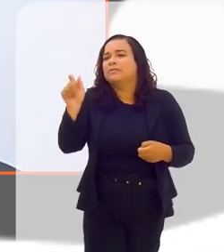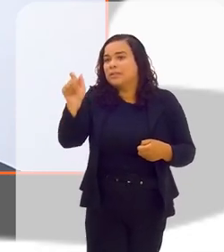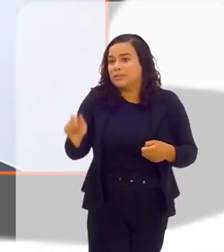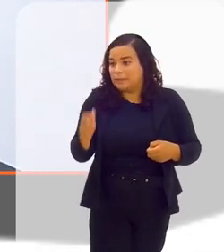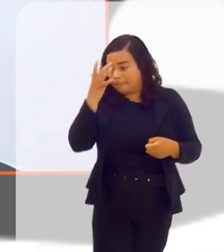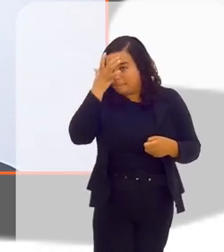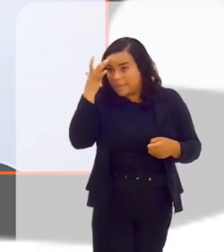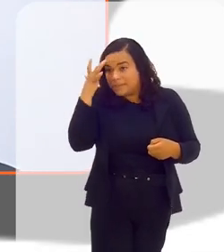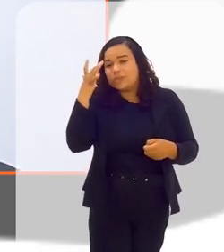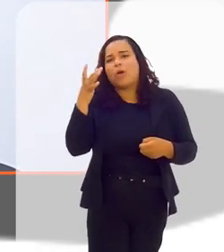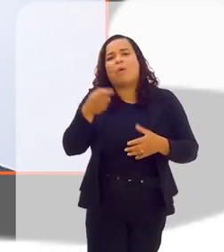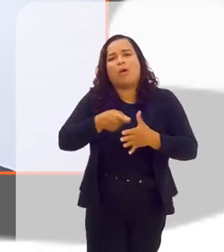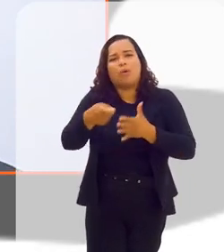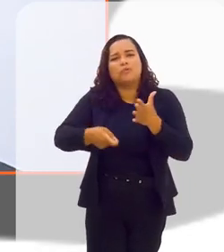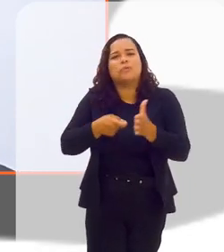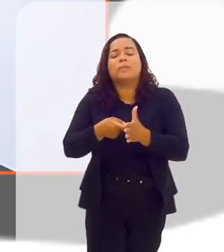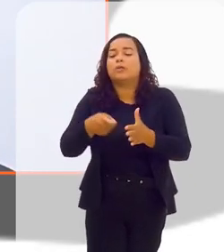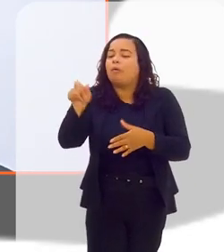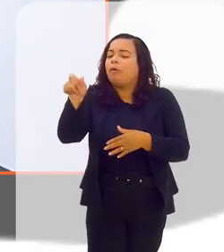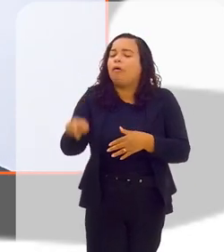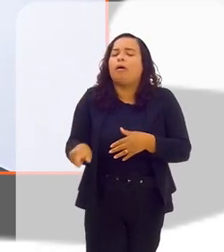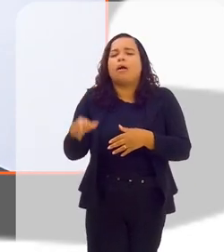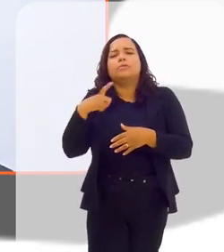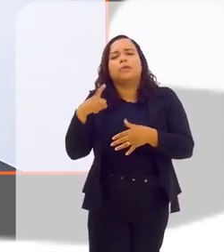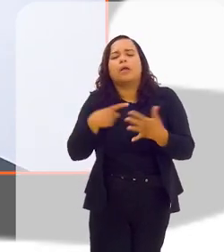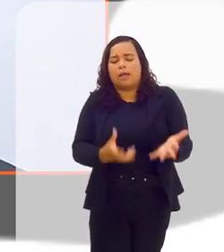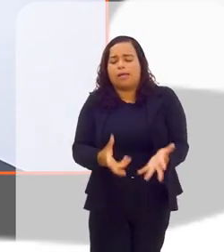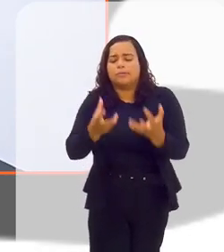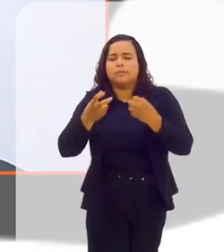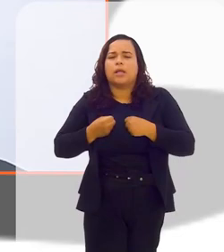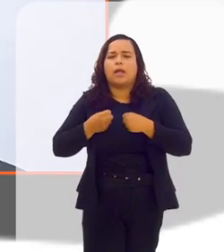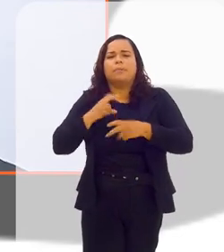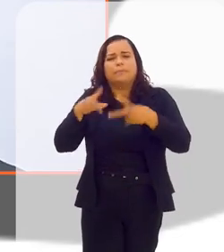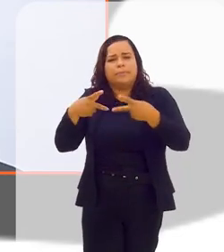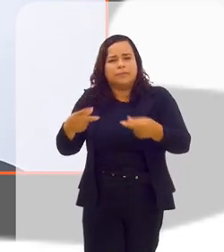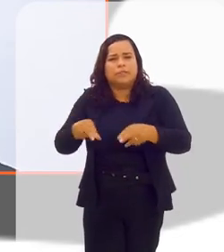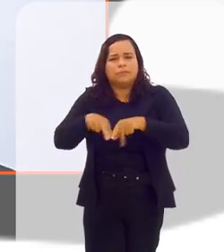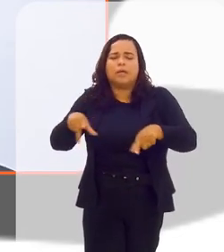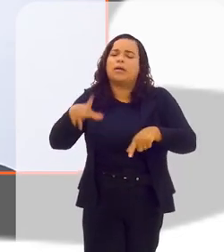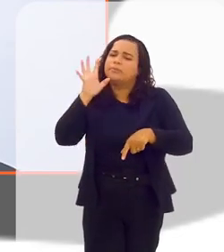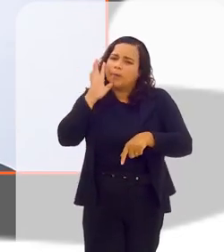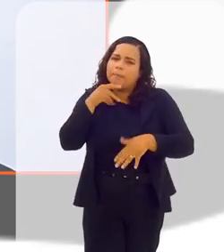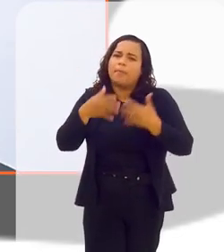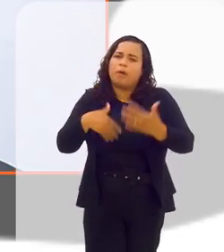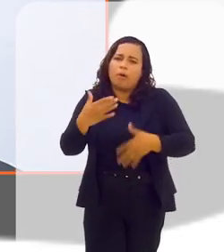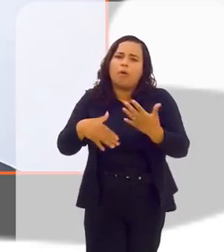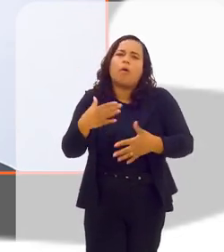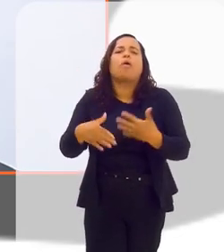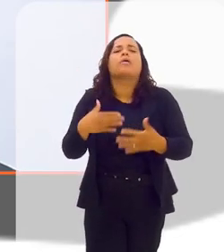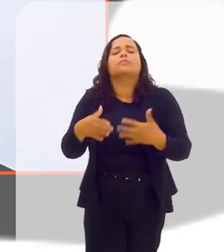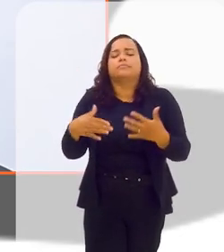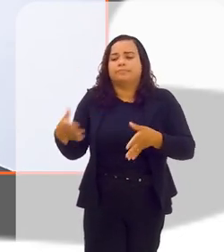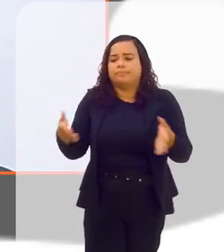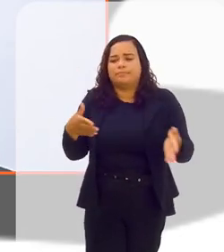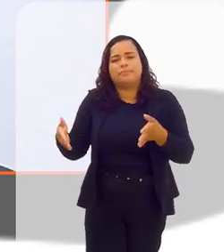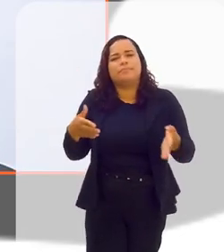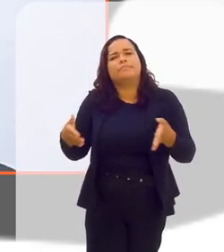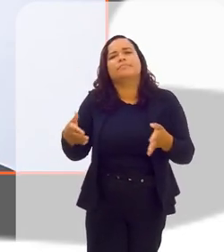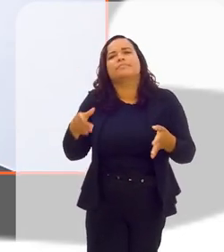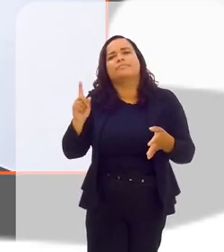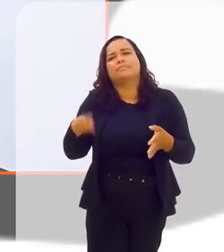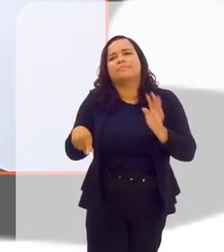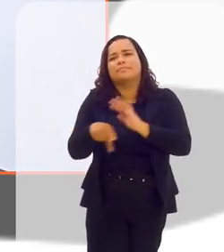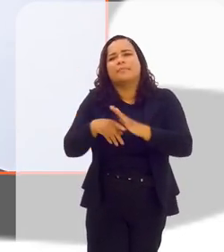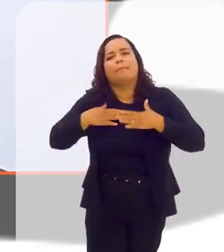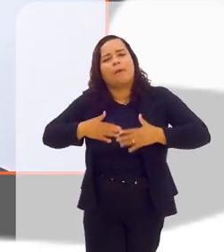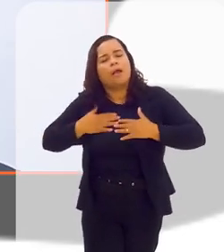com o consumidor ou com aquela pessoa que recebe o presente em torno de alguns dias, semanas ali, nesse ritual, que é o